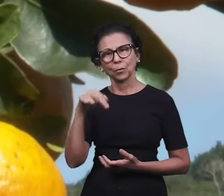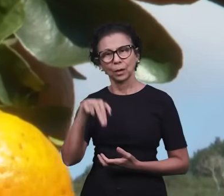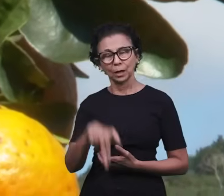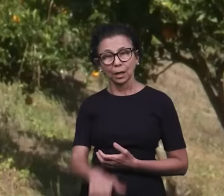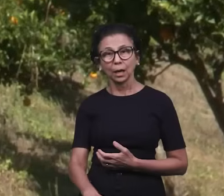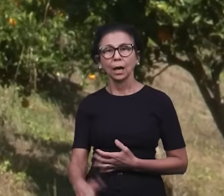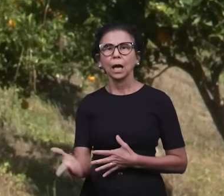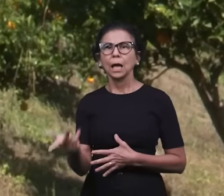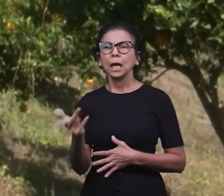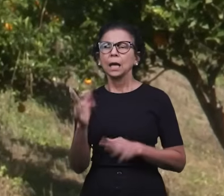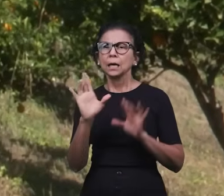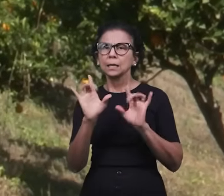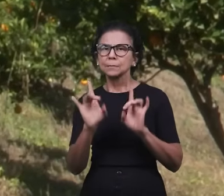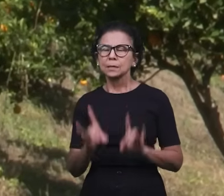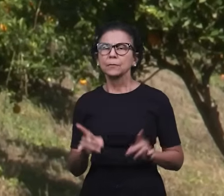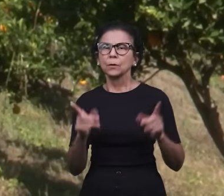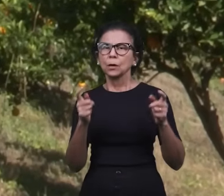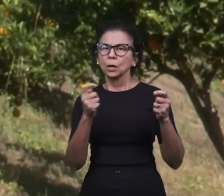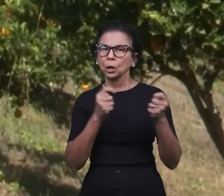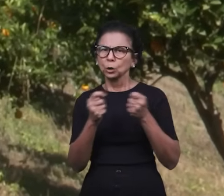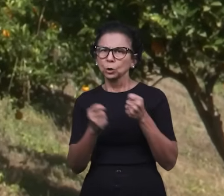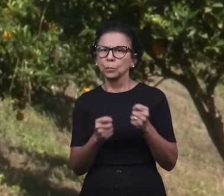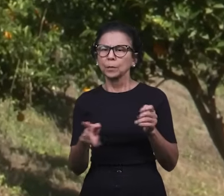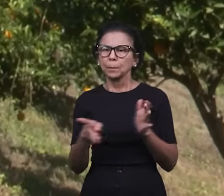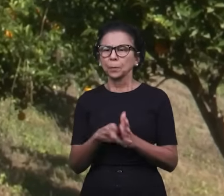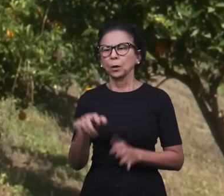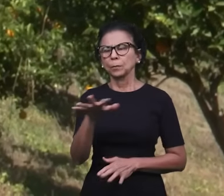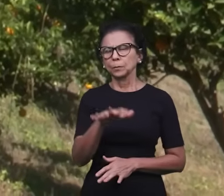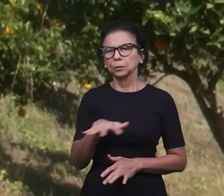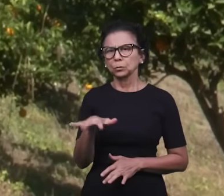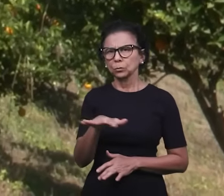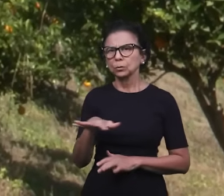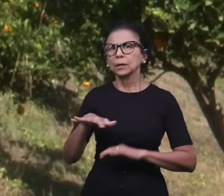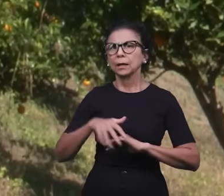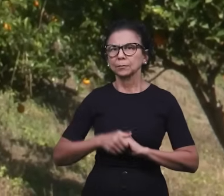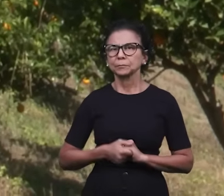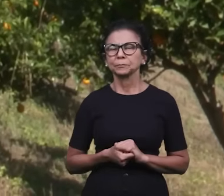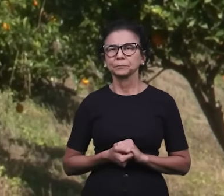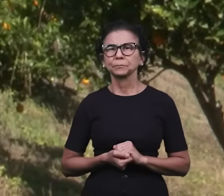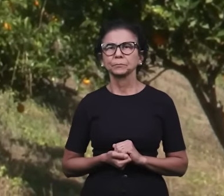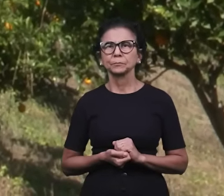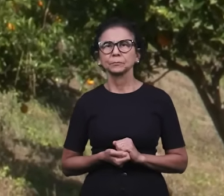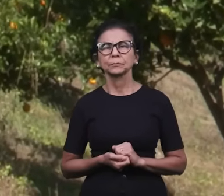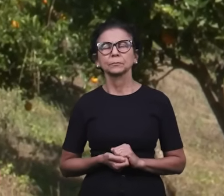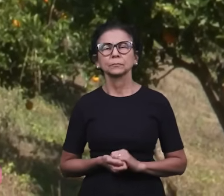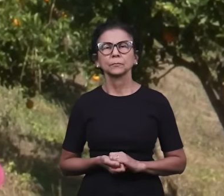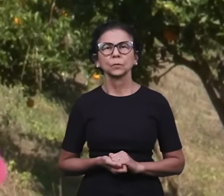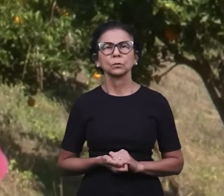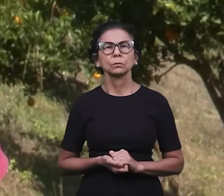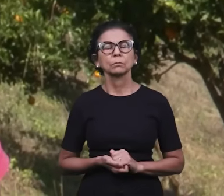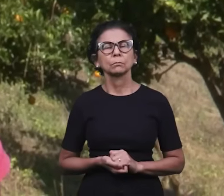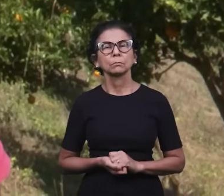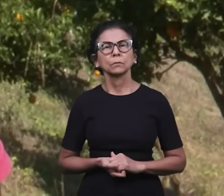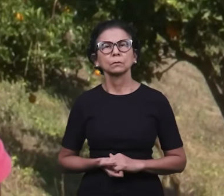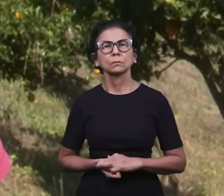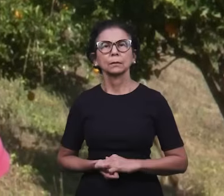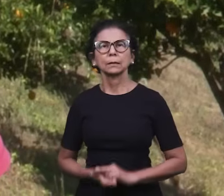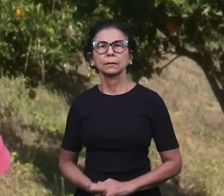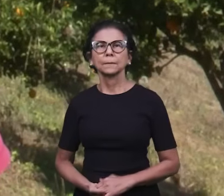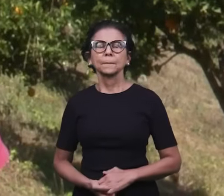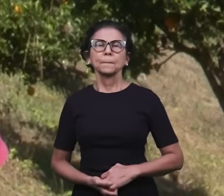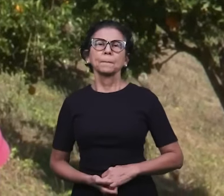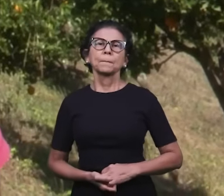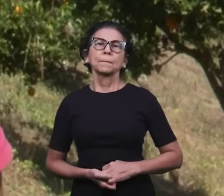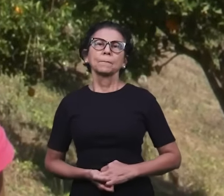causa do clima, né, tivemos chuva fora de época, seca, então tivemos uma brotação fora de época